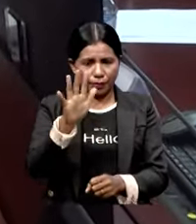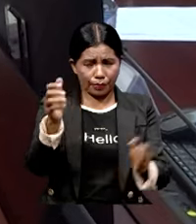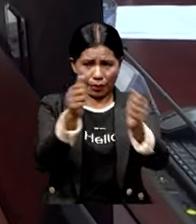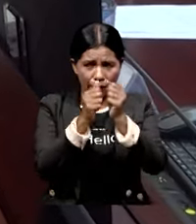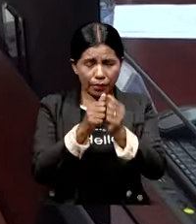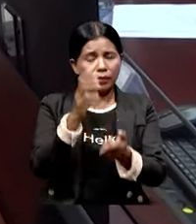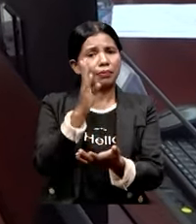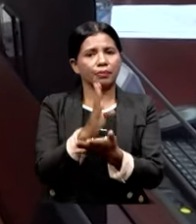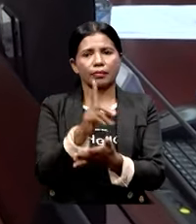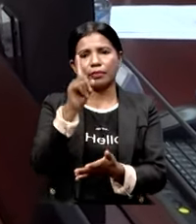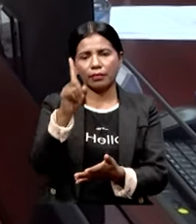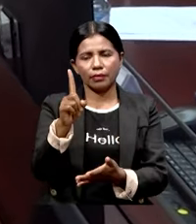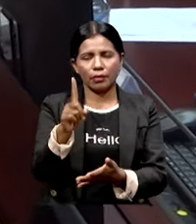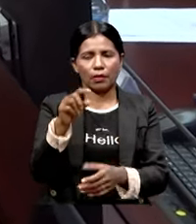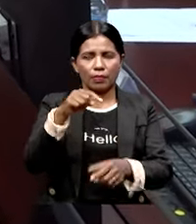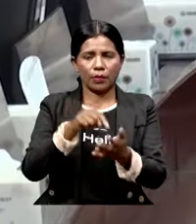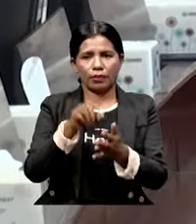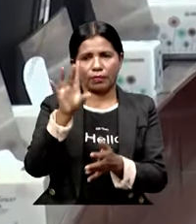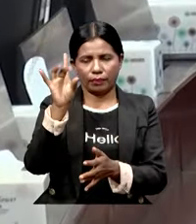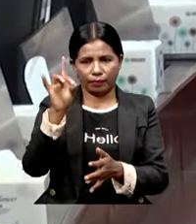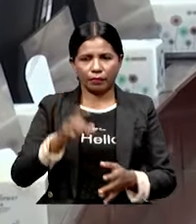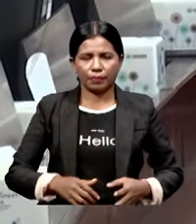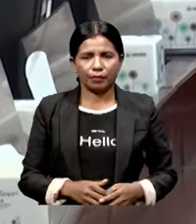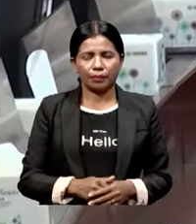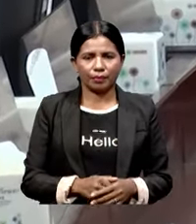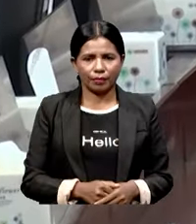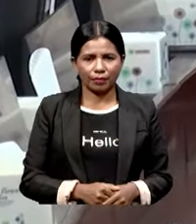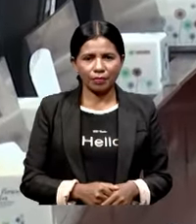bilhão ida ponto Ualo. Romaldo Neves, Agostinho da Costa, GMN.